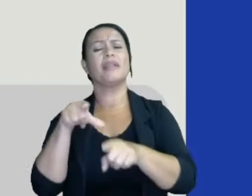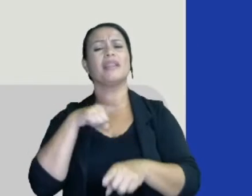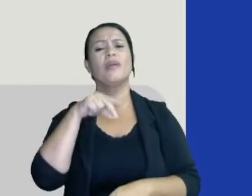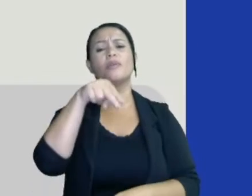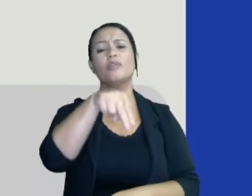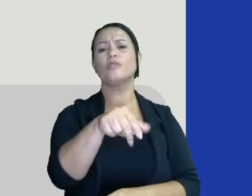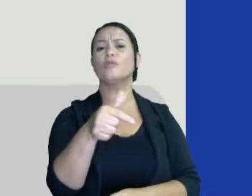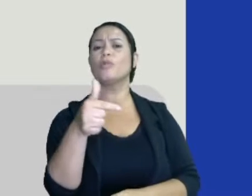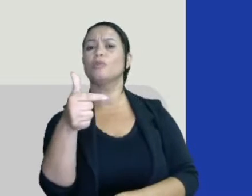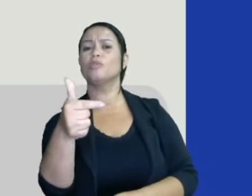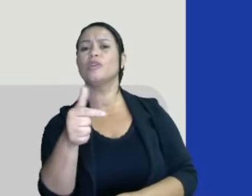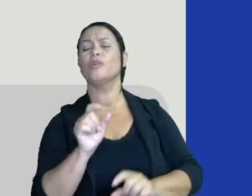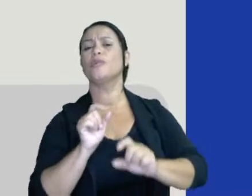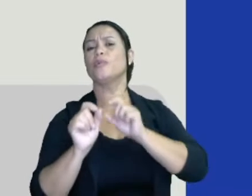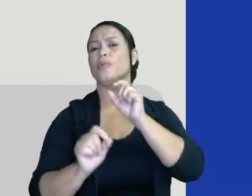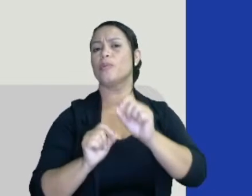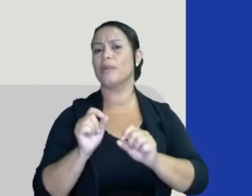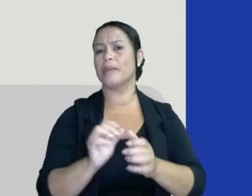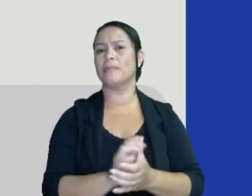que tiram